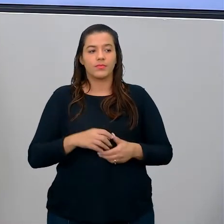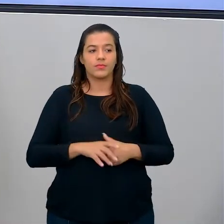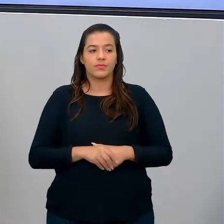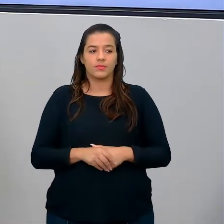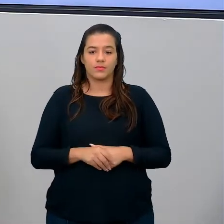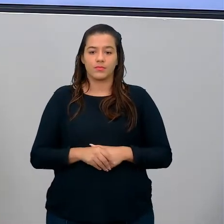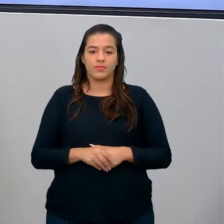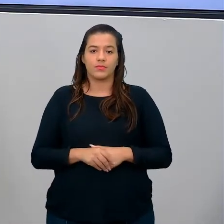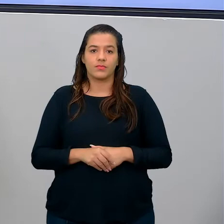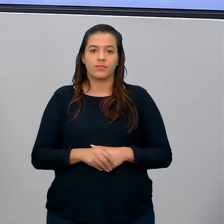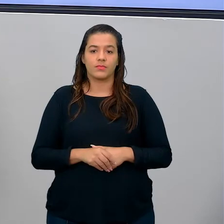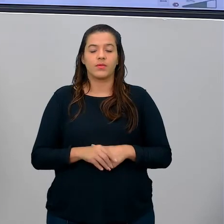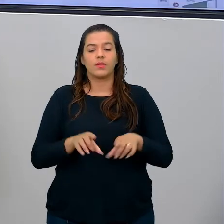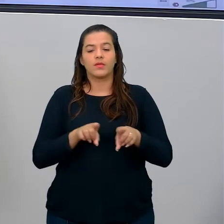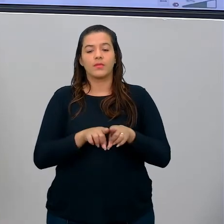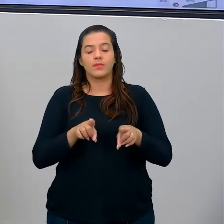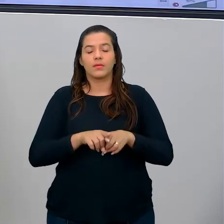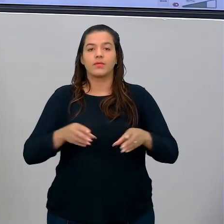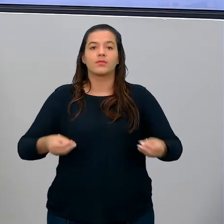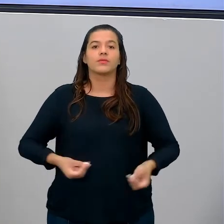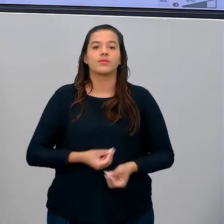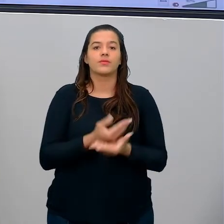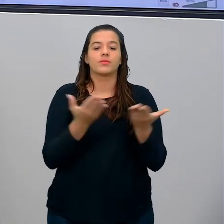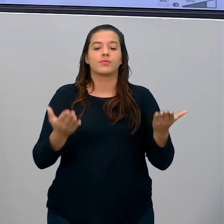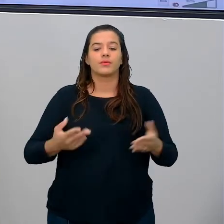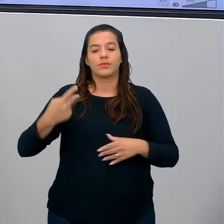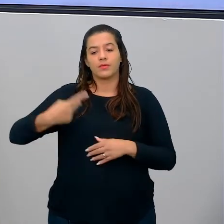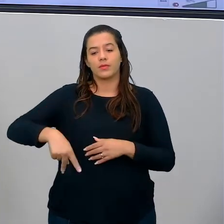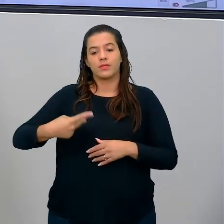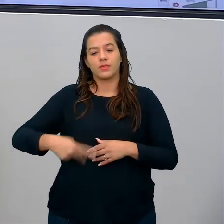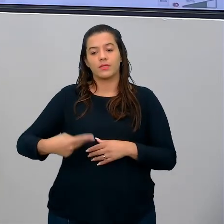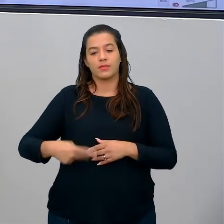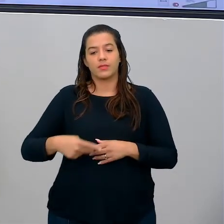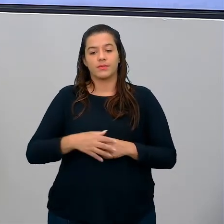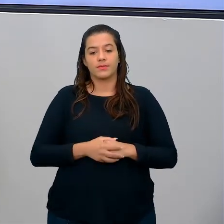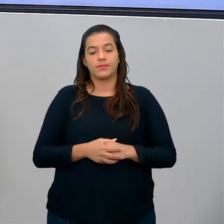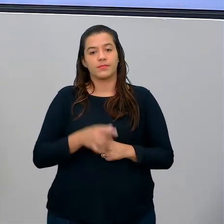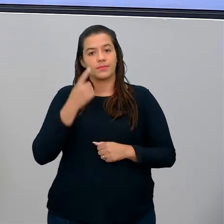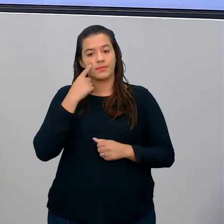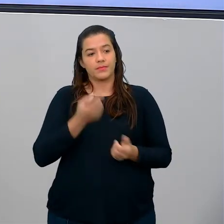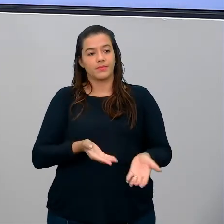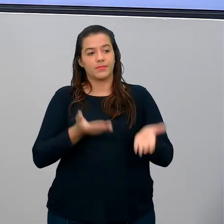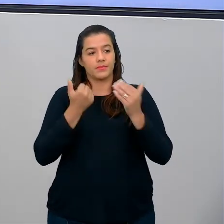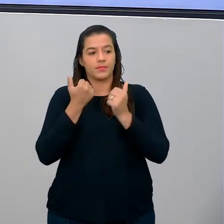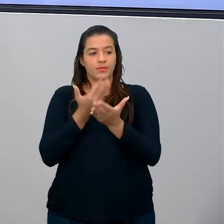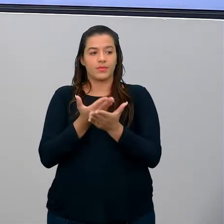estão distribuídos aqui no nosso continente. Bora lá?